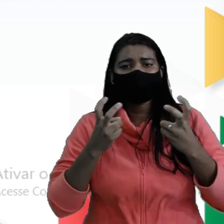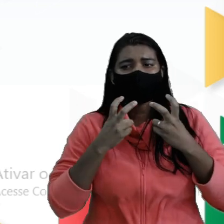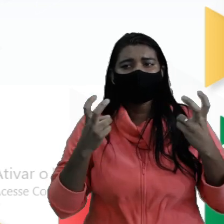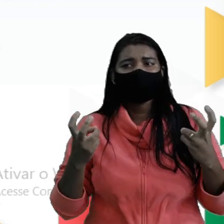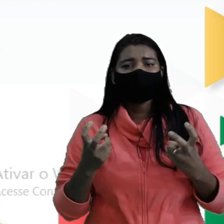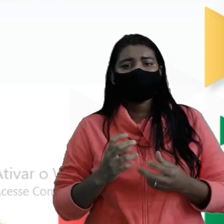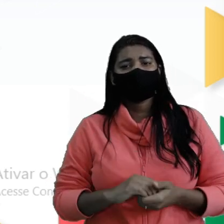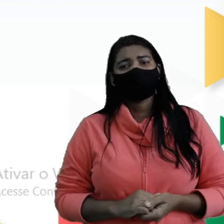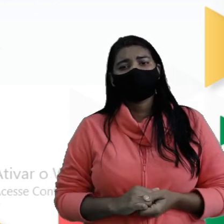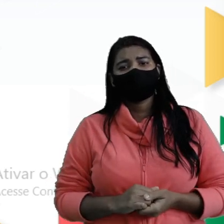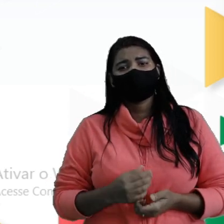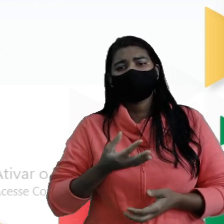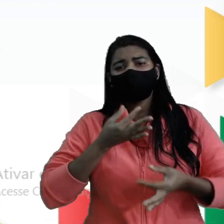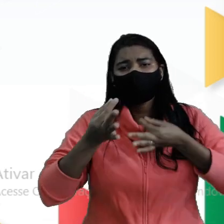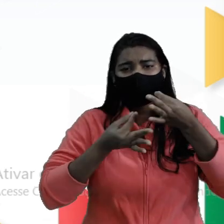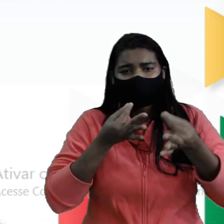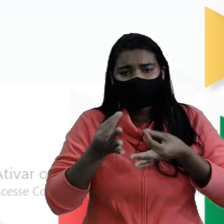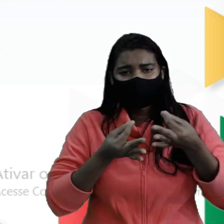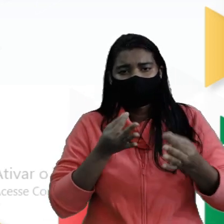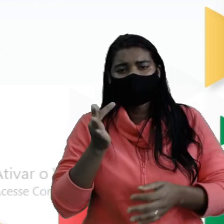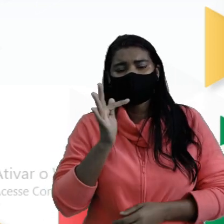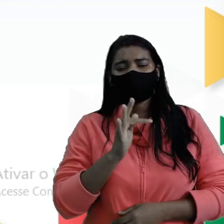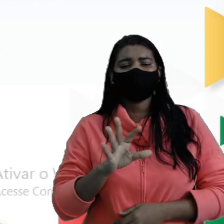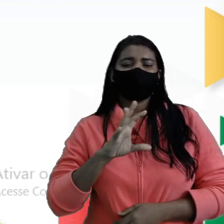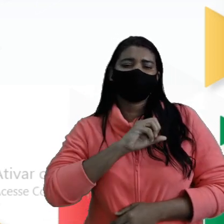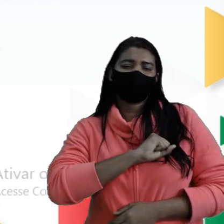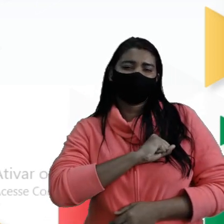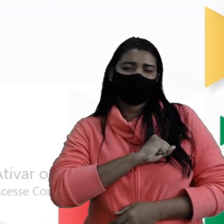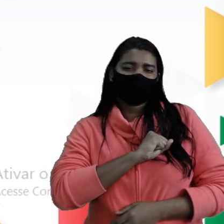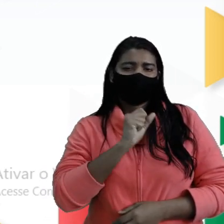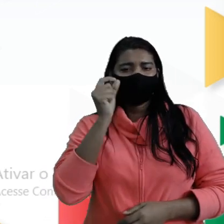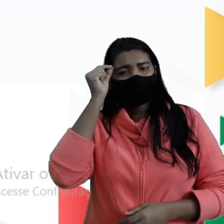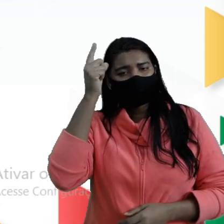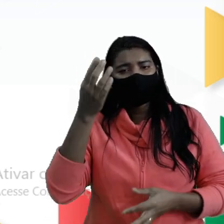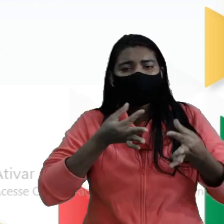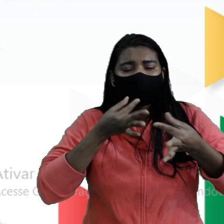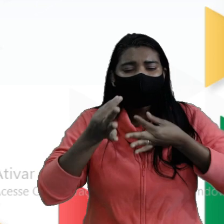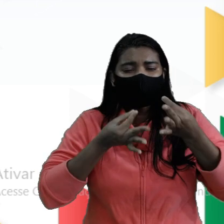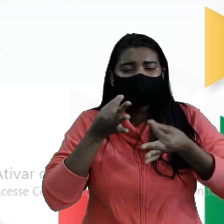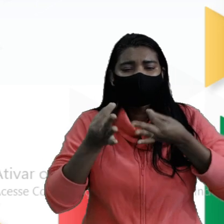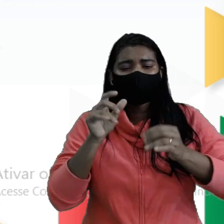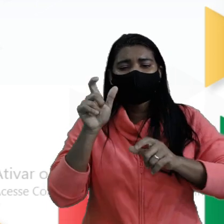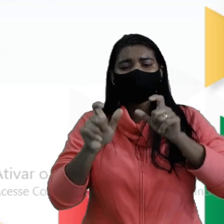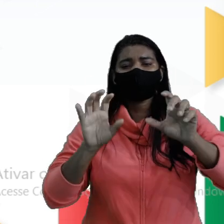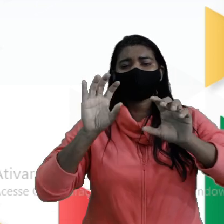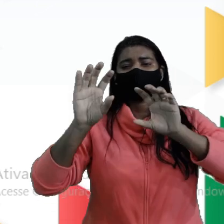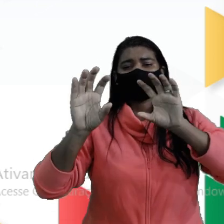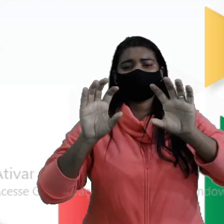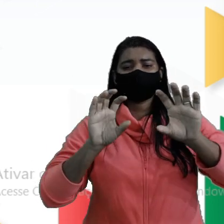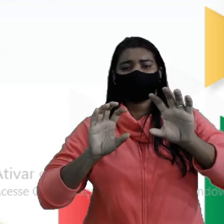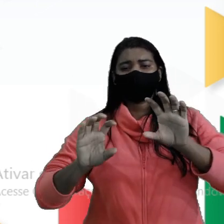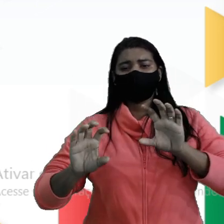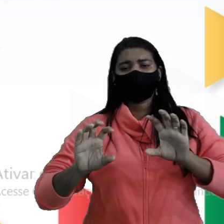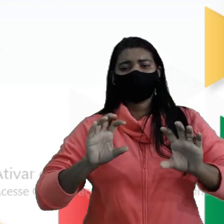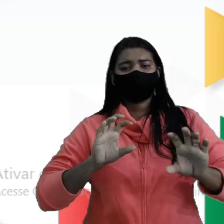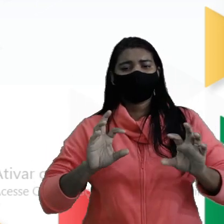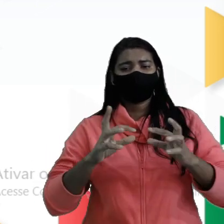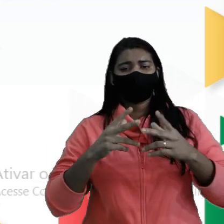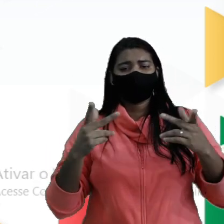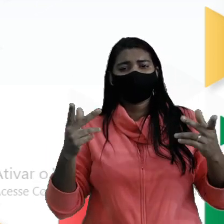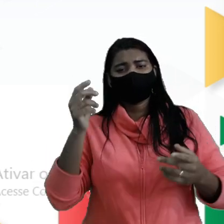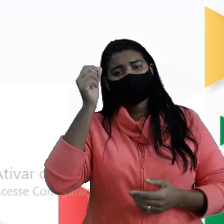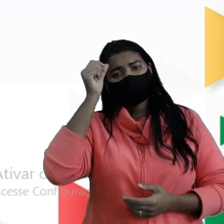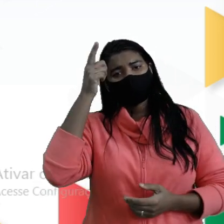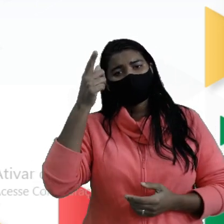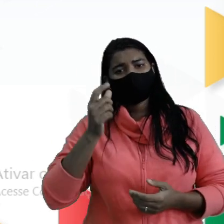do cochicho, do amor, da ideia. Cada um está transmitindo uma